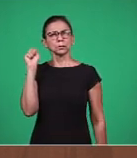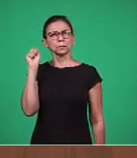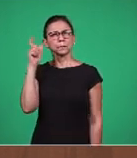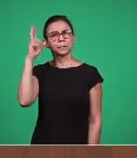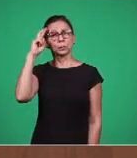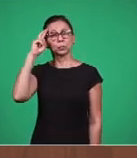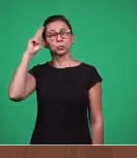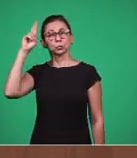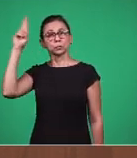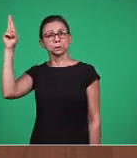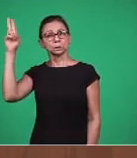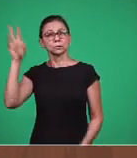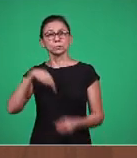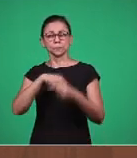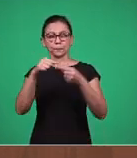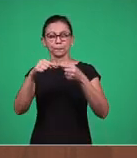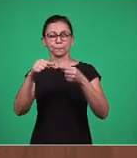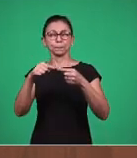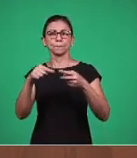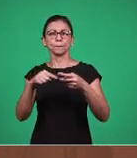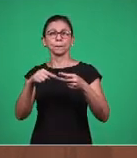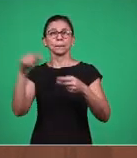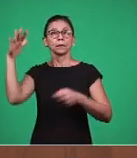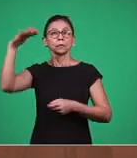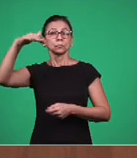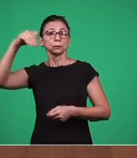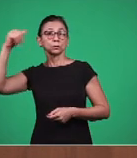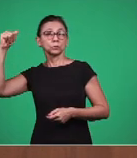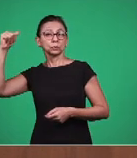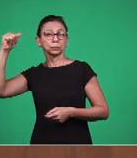chamou, houve um encontro seu com